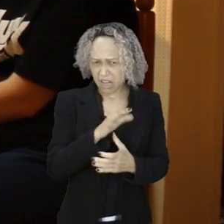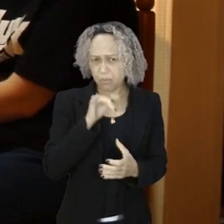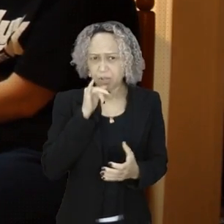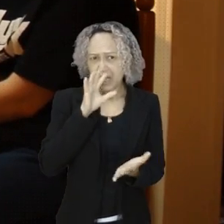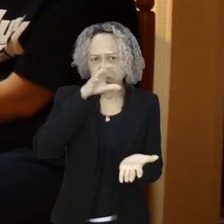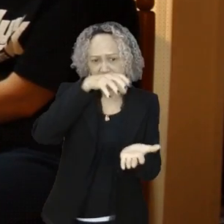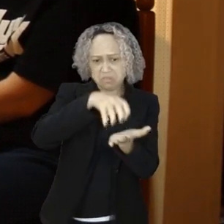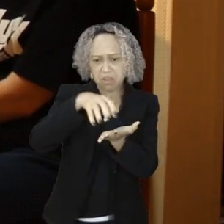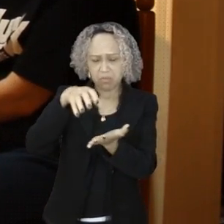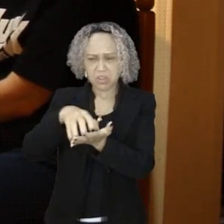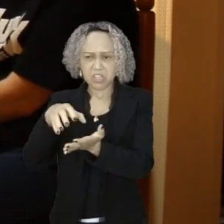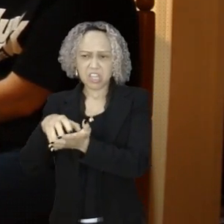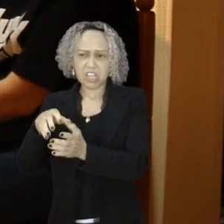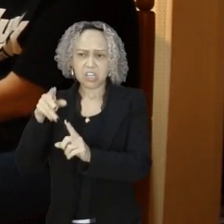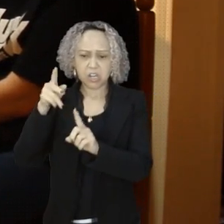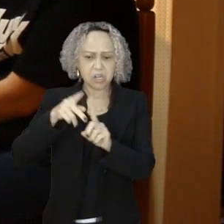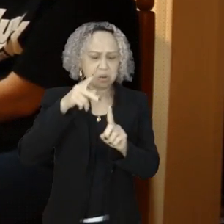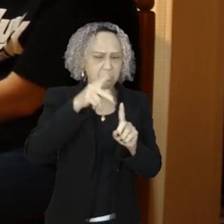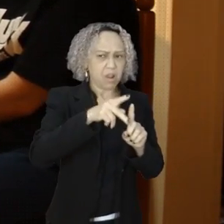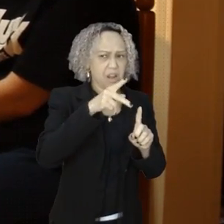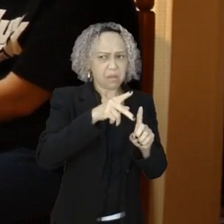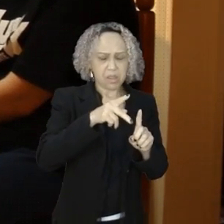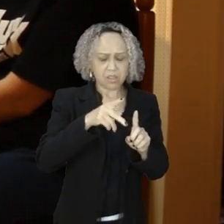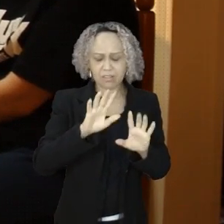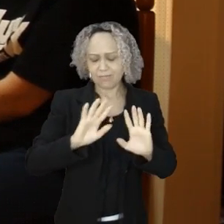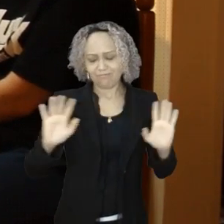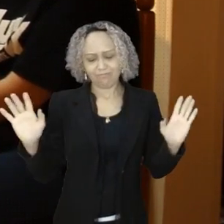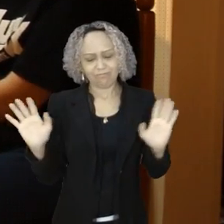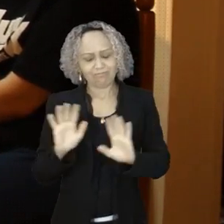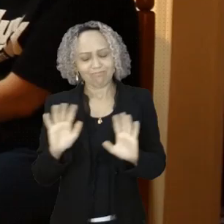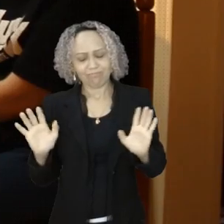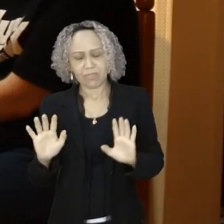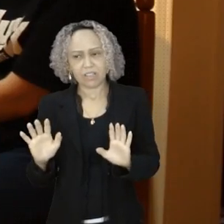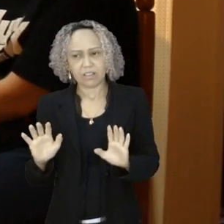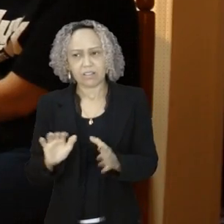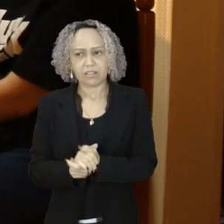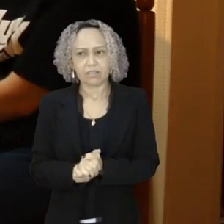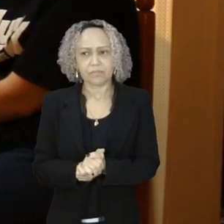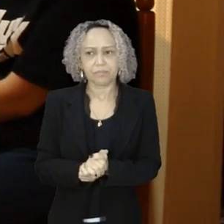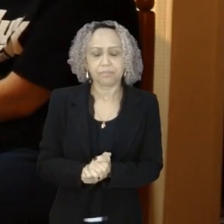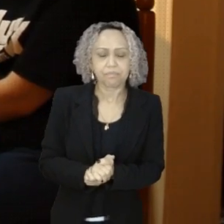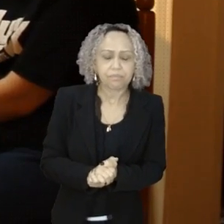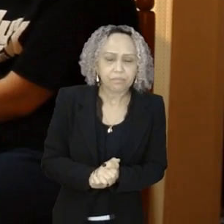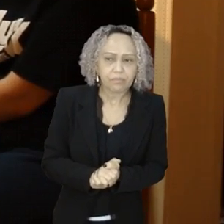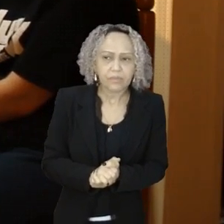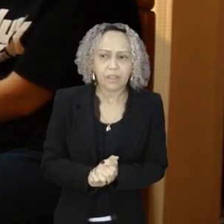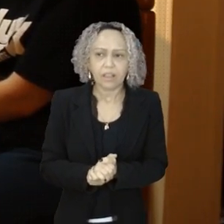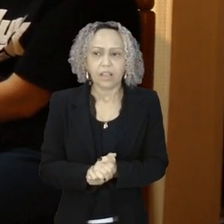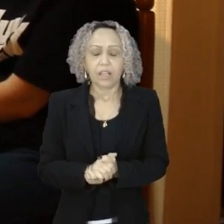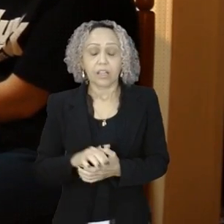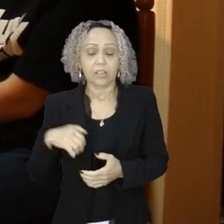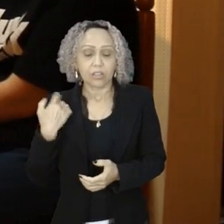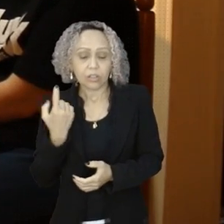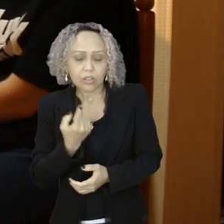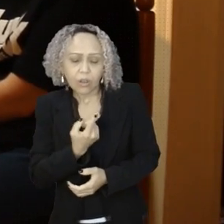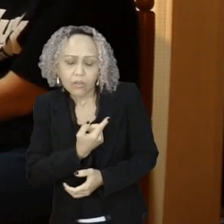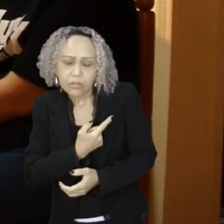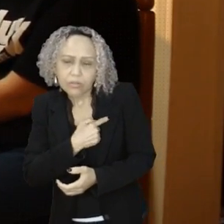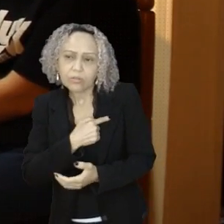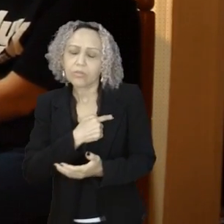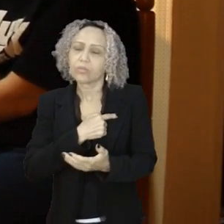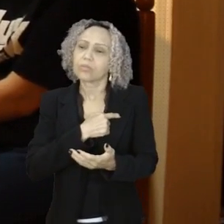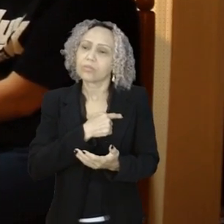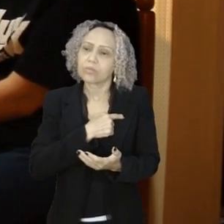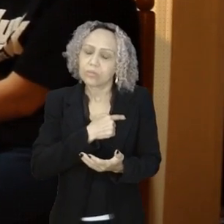parlamentares, né, nem de executivos, embora ganhássemos muitos deles, que foram vindo, foram uns vindo e depois